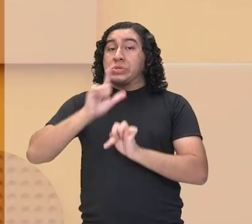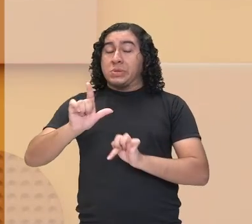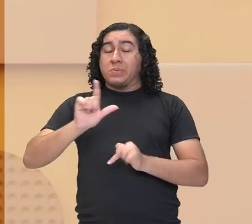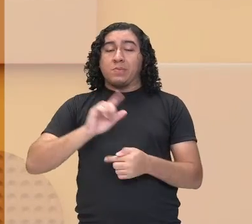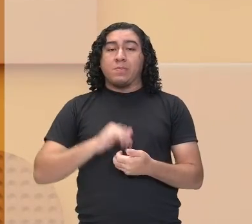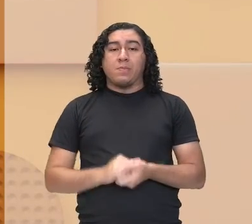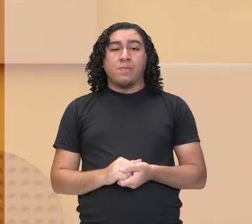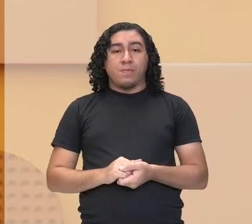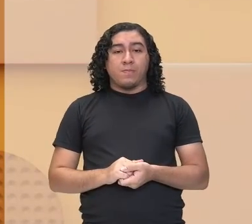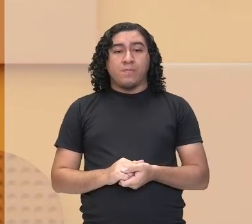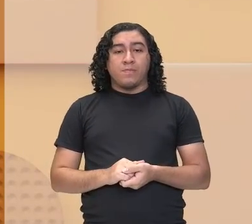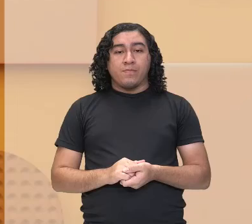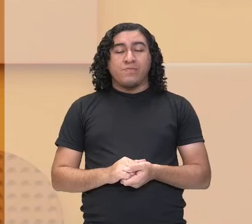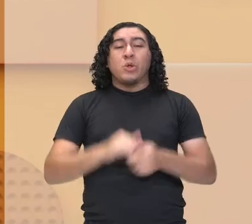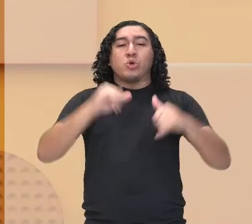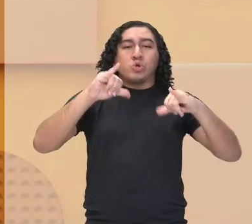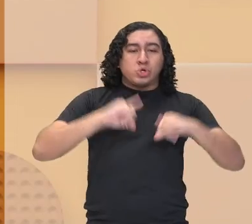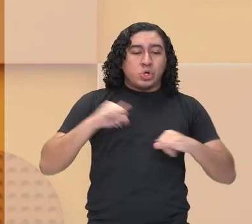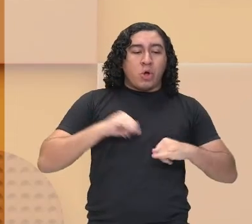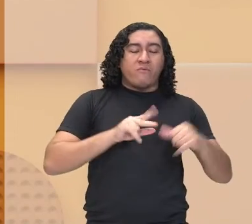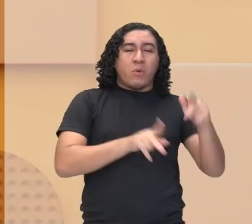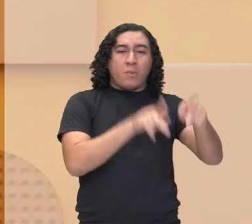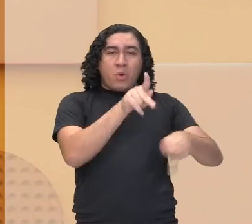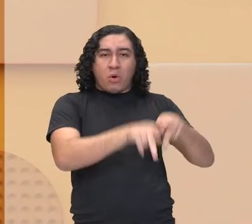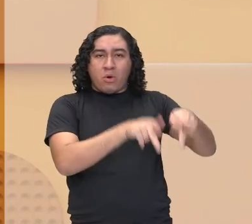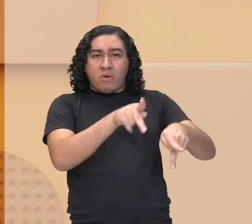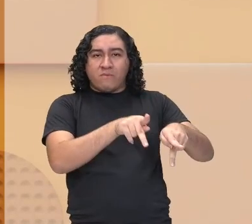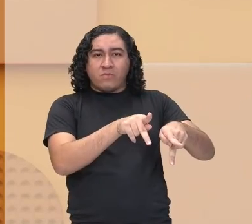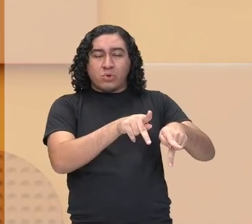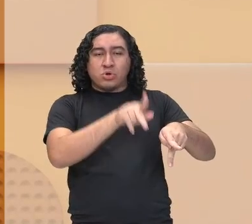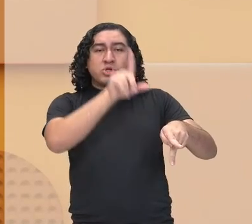eles vão sofrer tudo isso sem resistir?